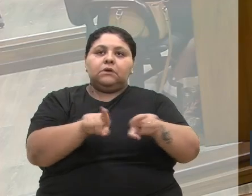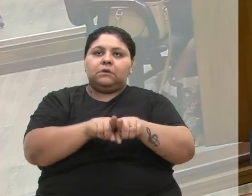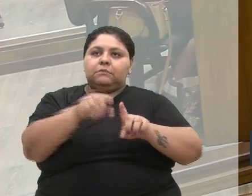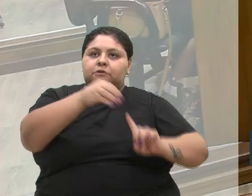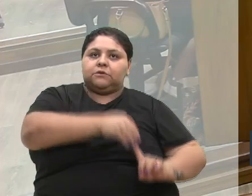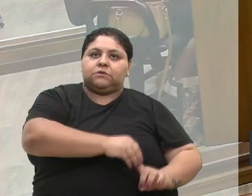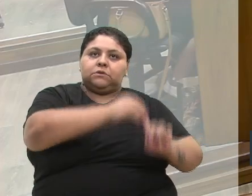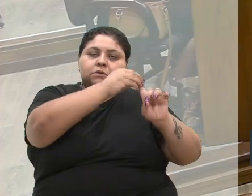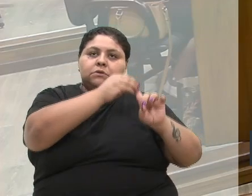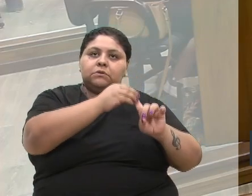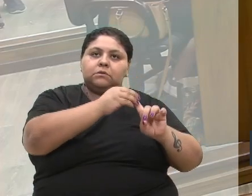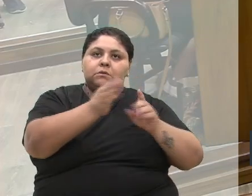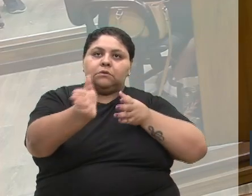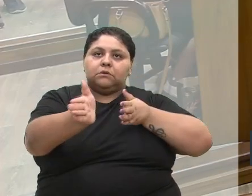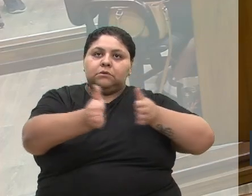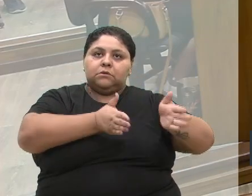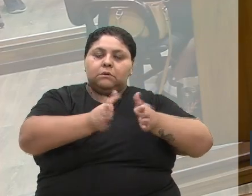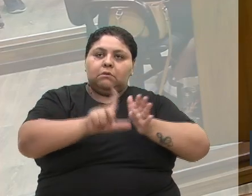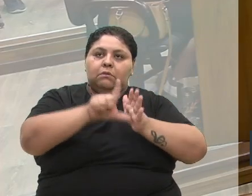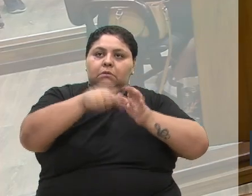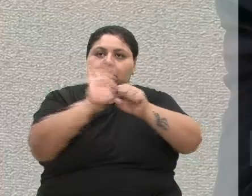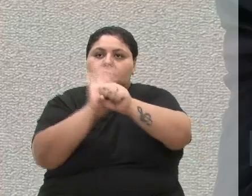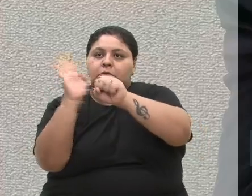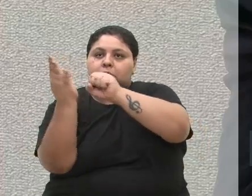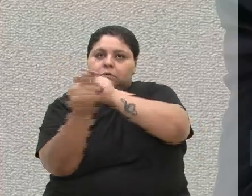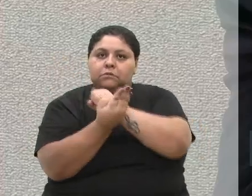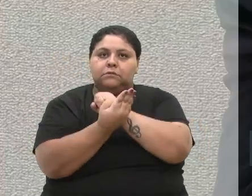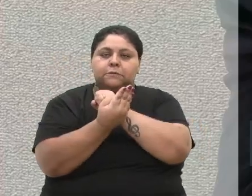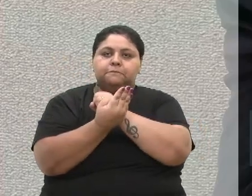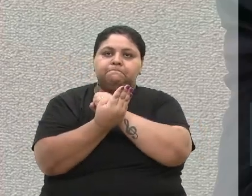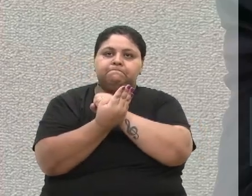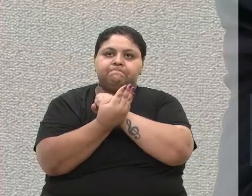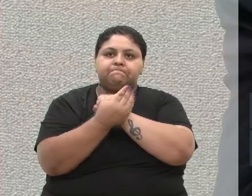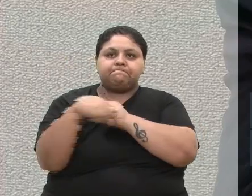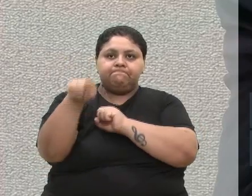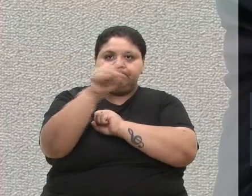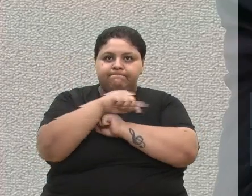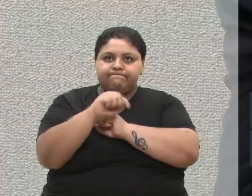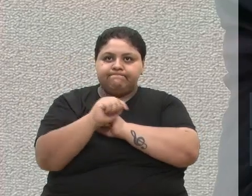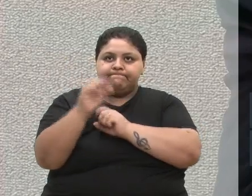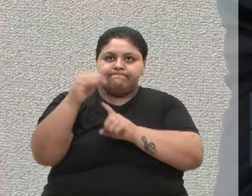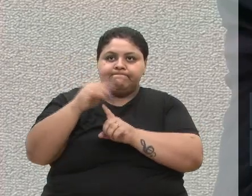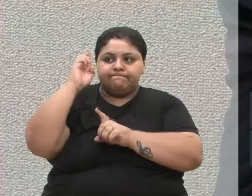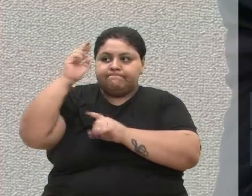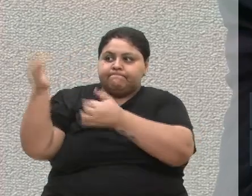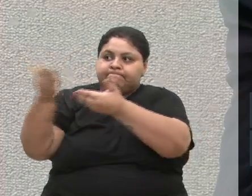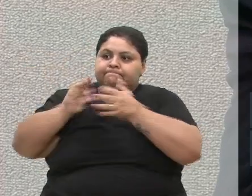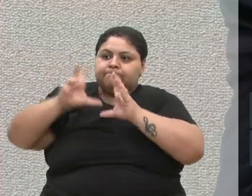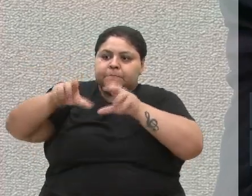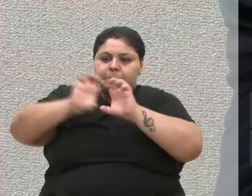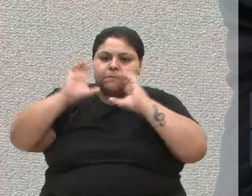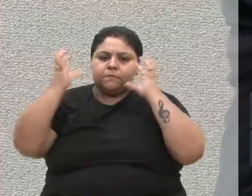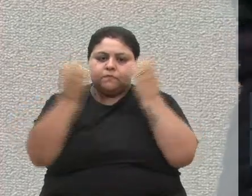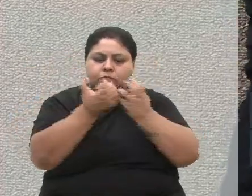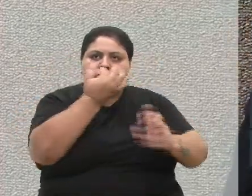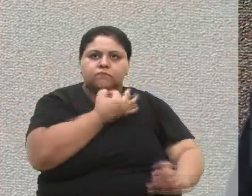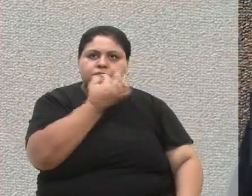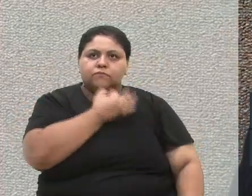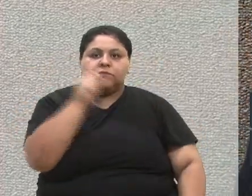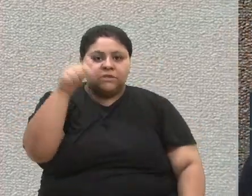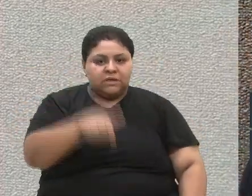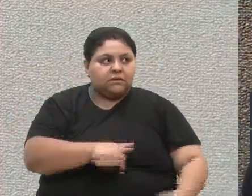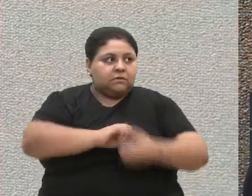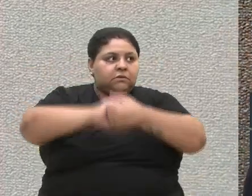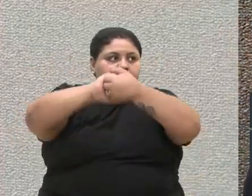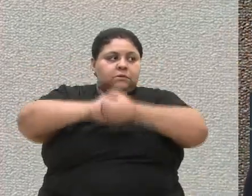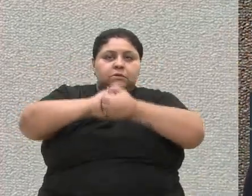principalmente num período pós-pandemia. E aproveitar e convidar também toda a comunidade caxiense e aqui